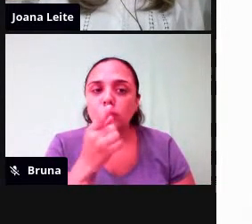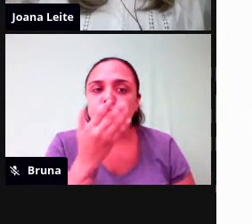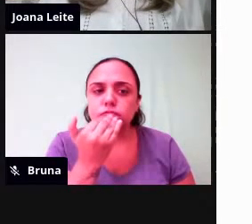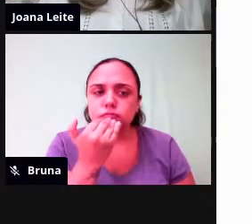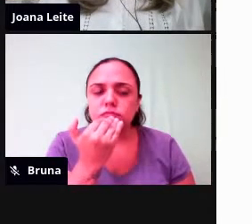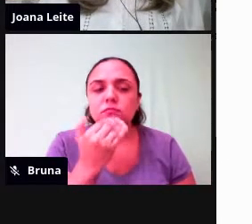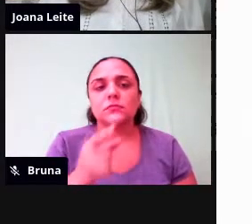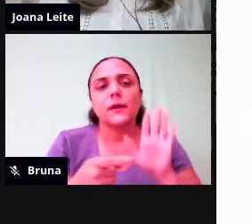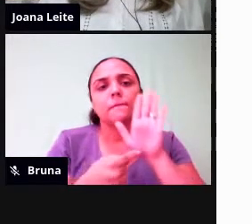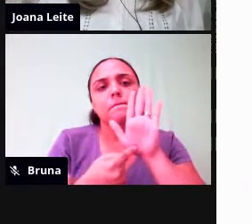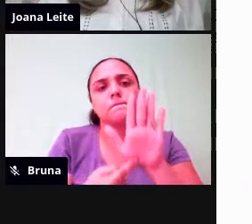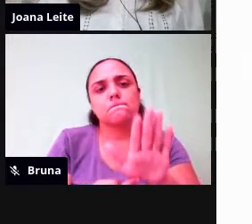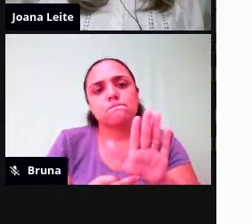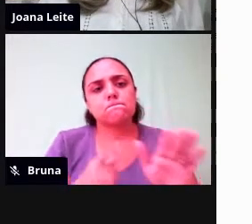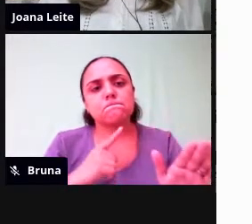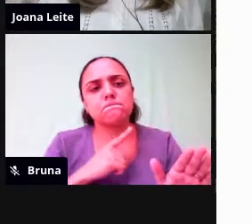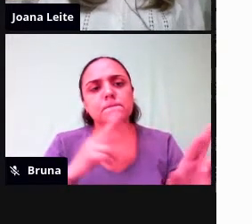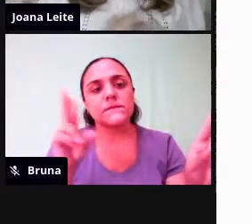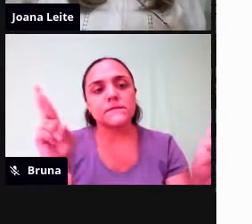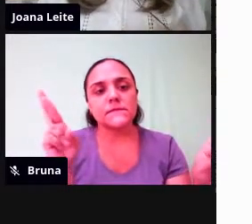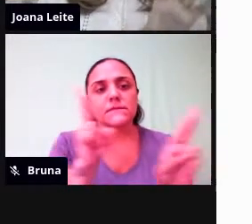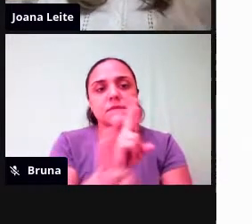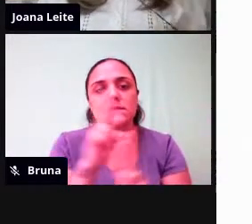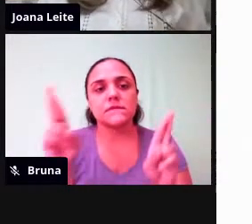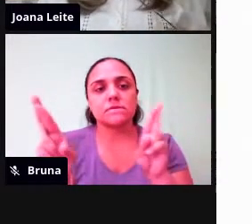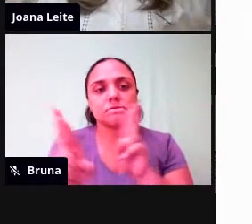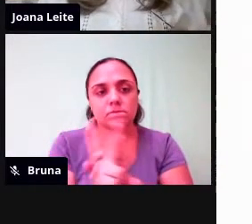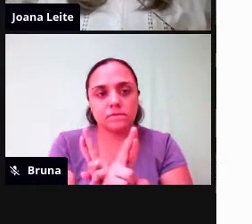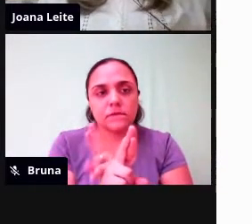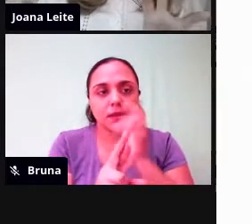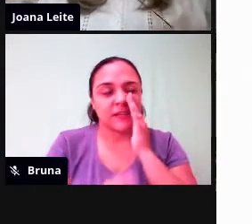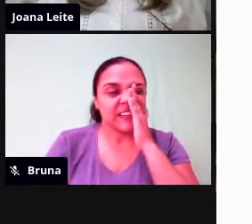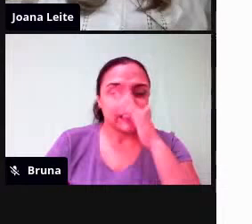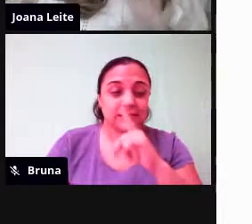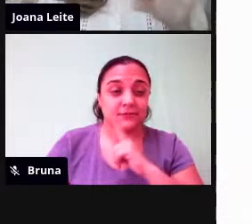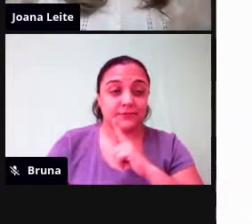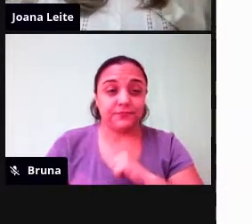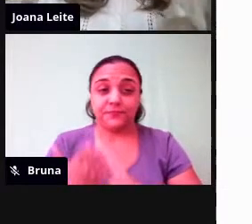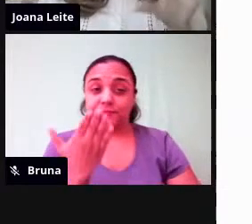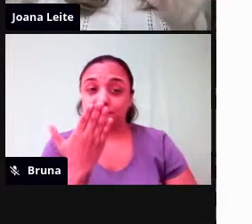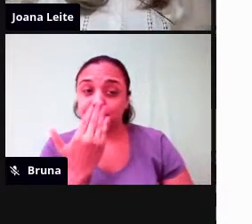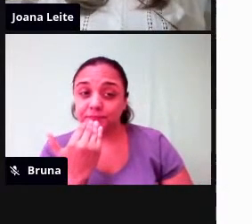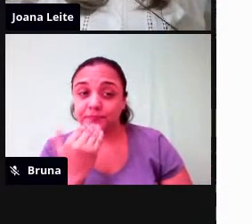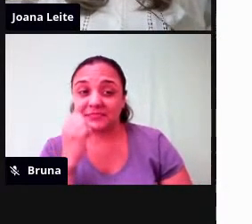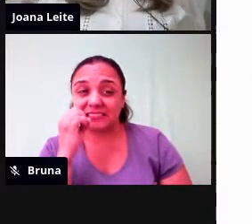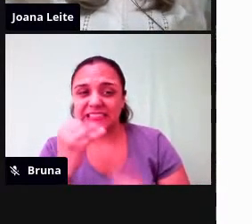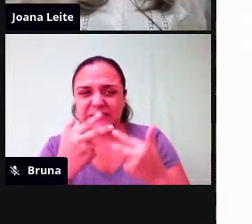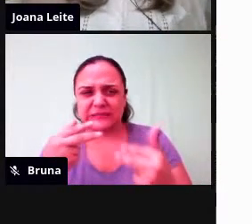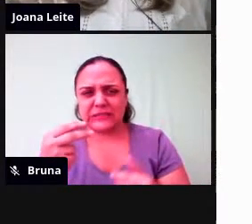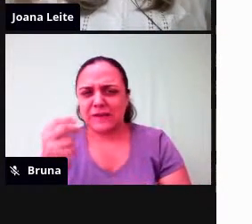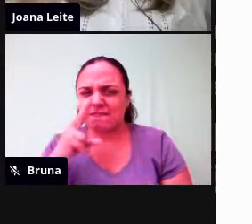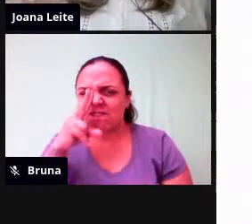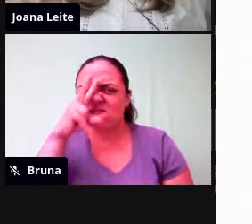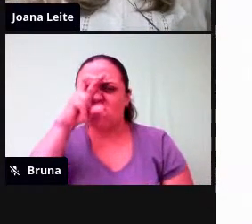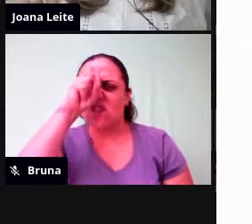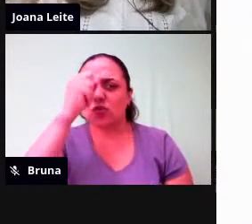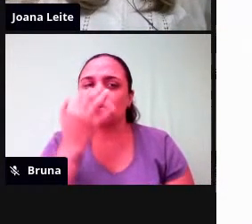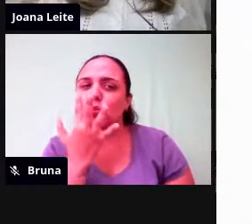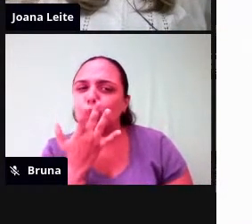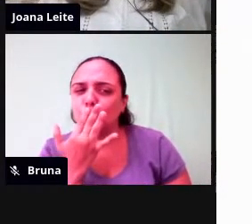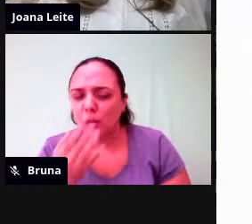ele mostrou uma relação entre consumo de alimentos que tinham corantes, conservantes, a uma